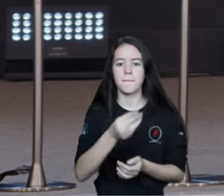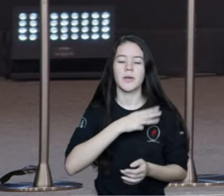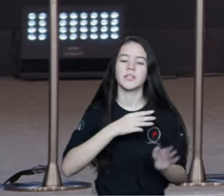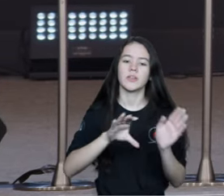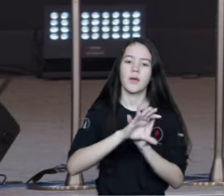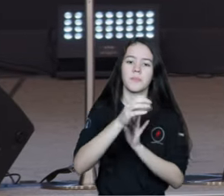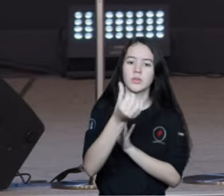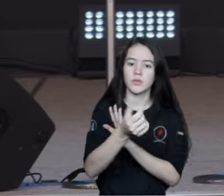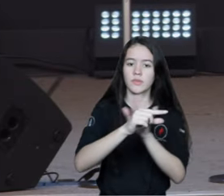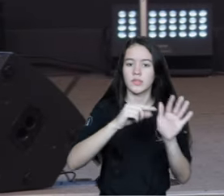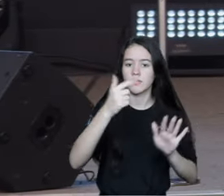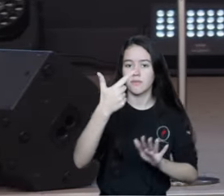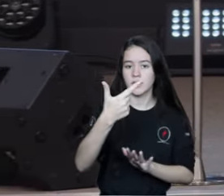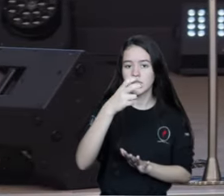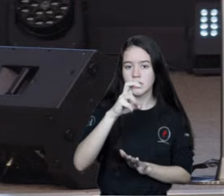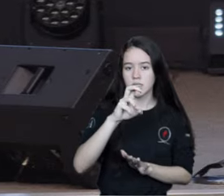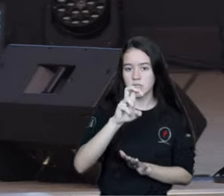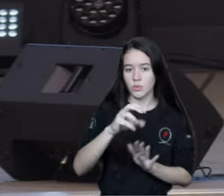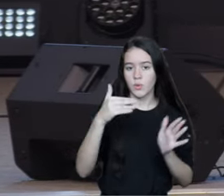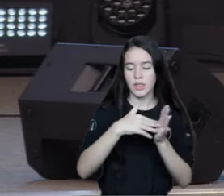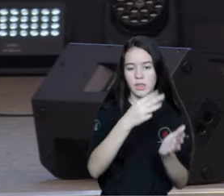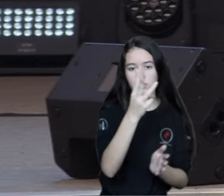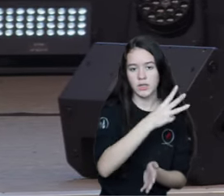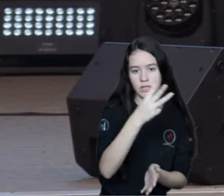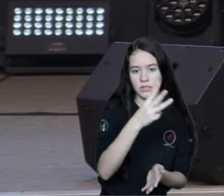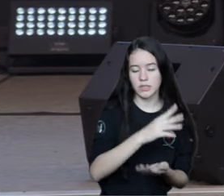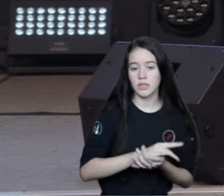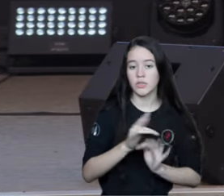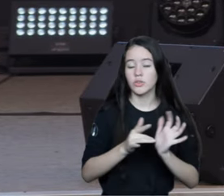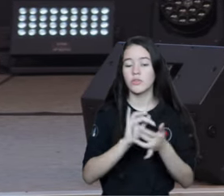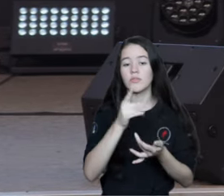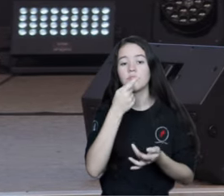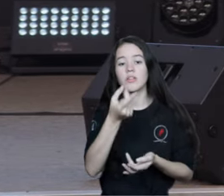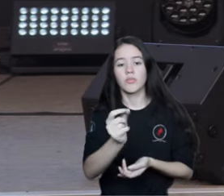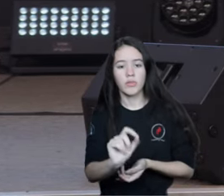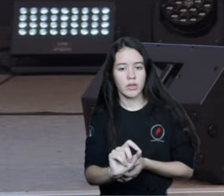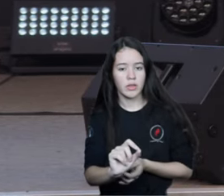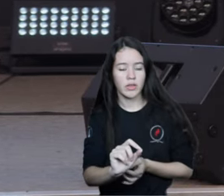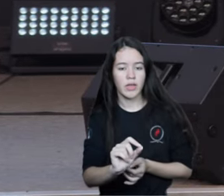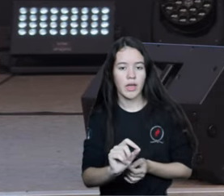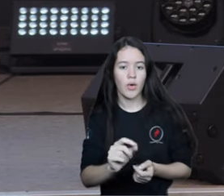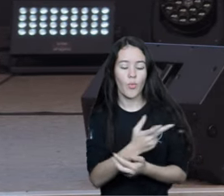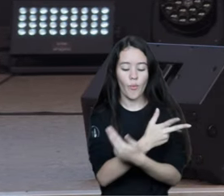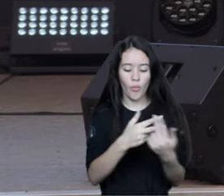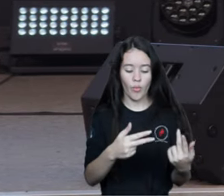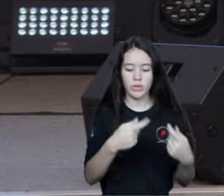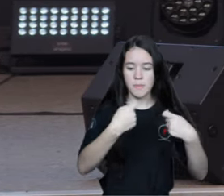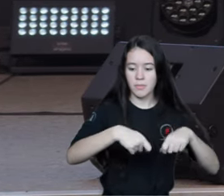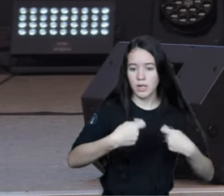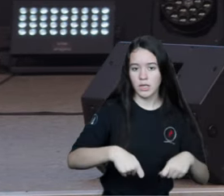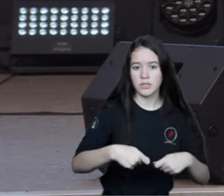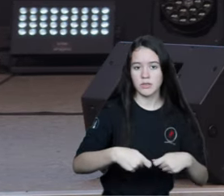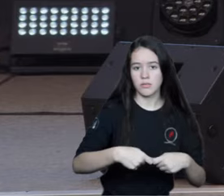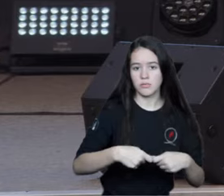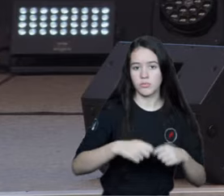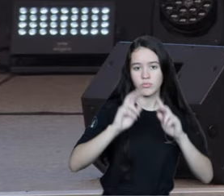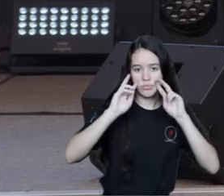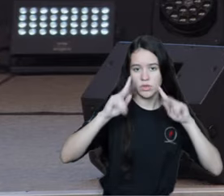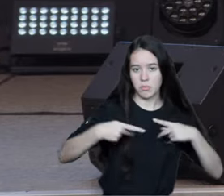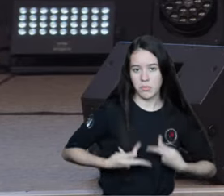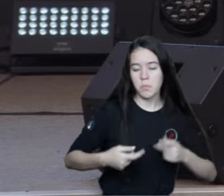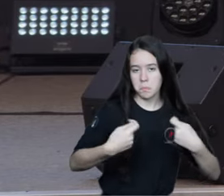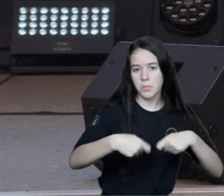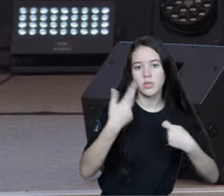Mateus 6 do 25 ao 33 sabe o que que ele tá falando das necessidades fundamentais do ser